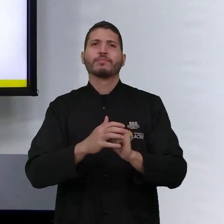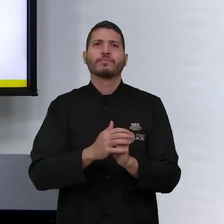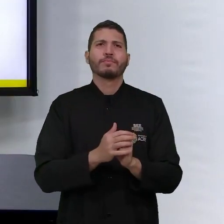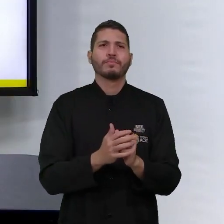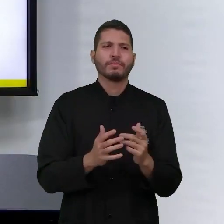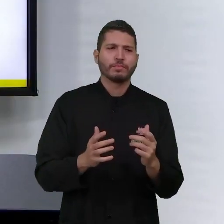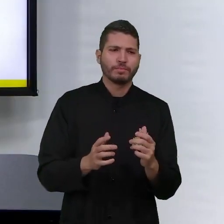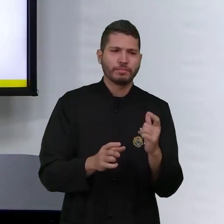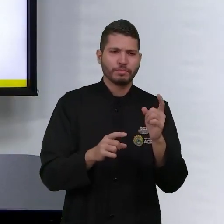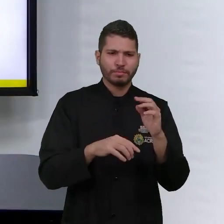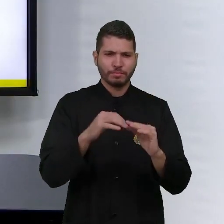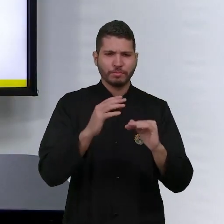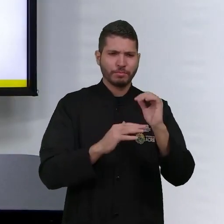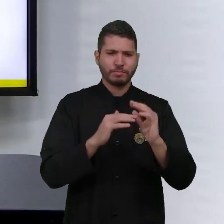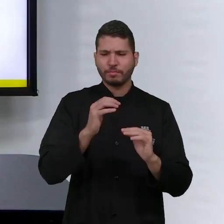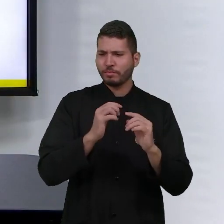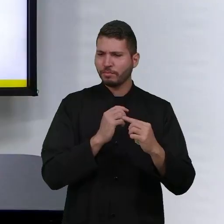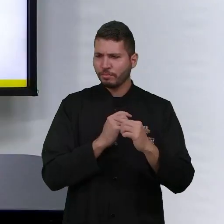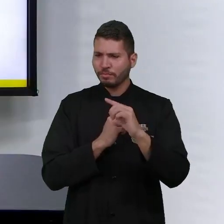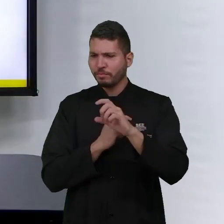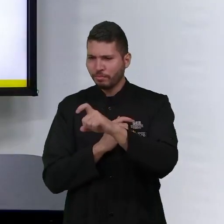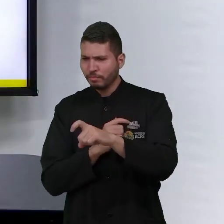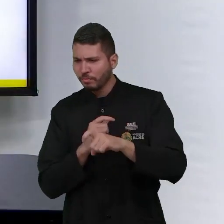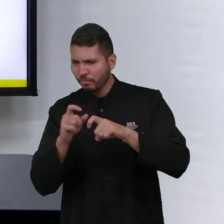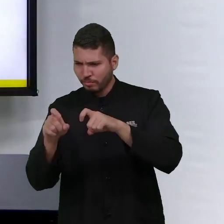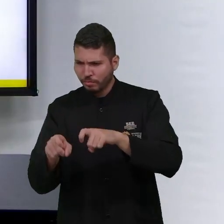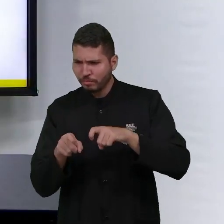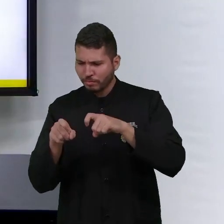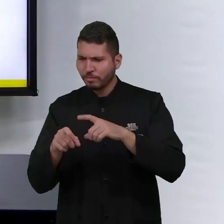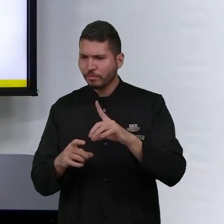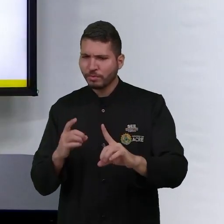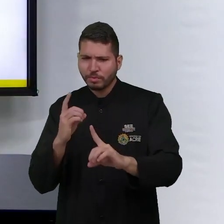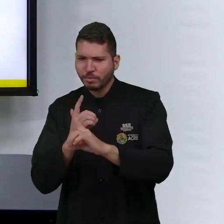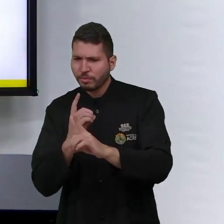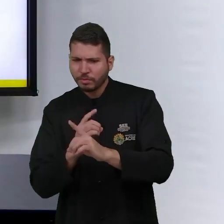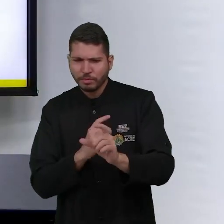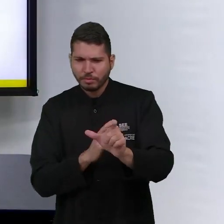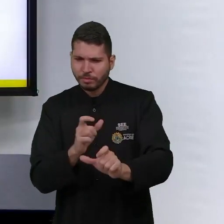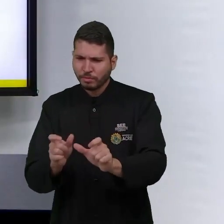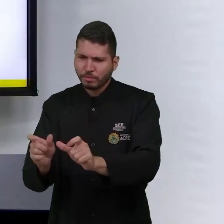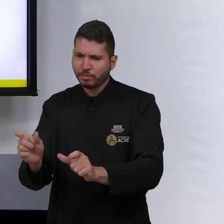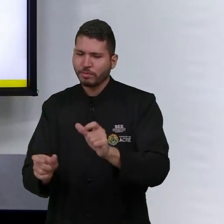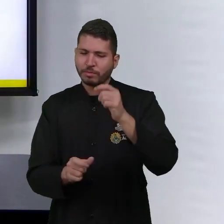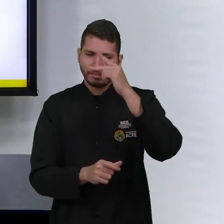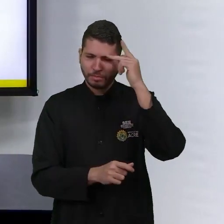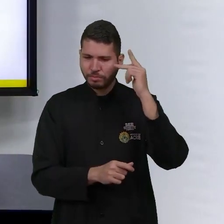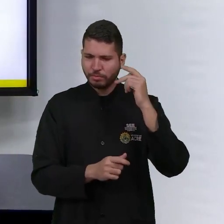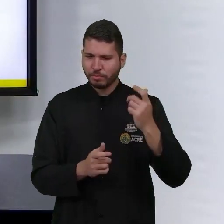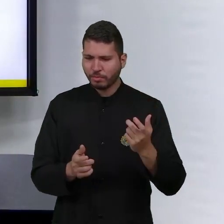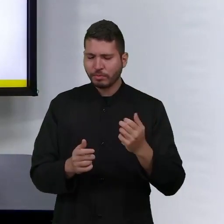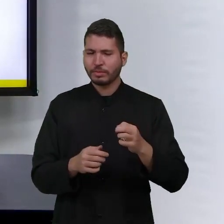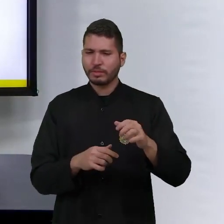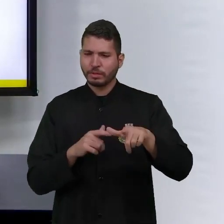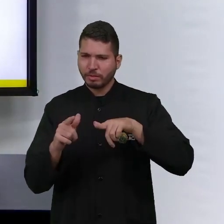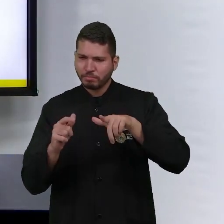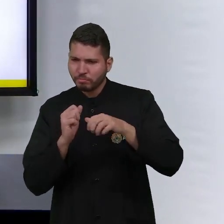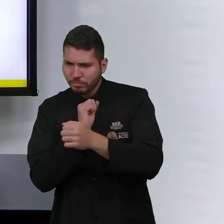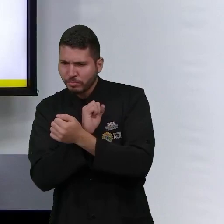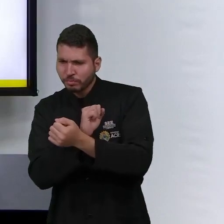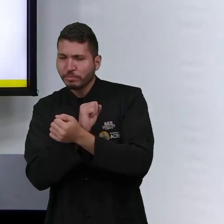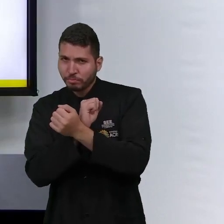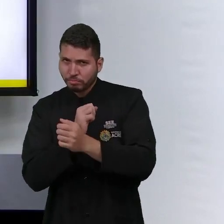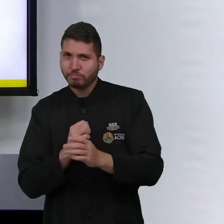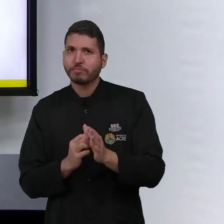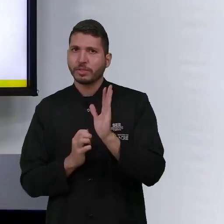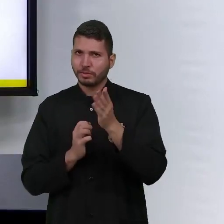exemplo, em fazendas e encontrando trabalhadores em uma ou mais destas situações aqui que eu alenquei para vocês,